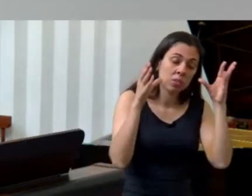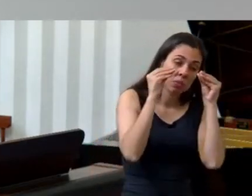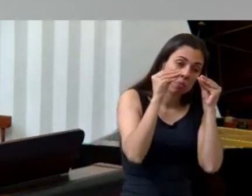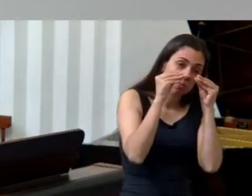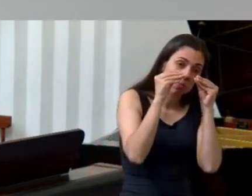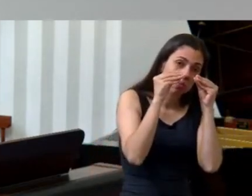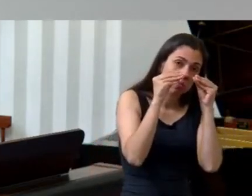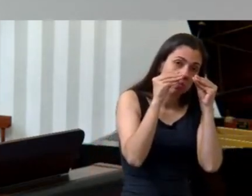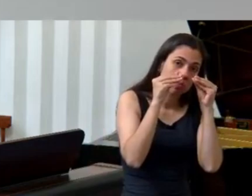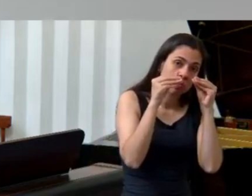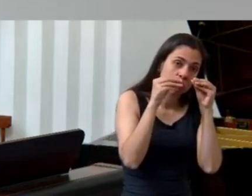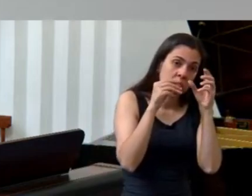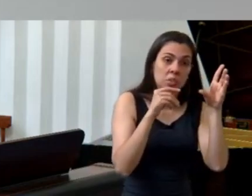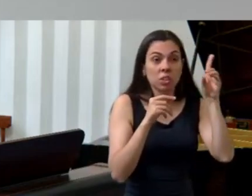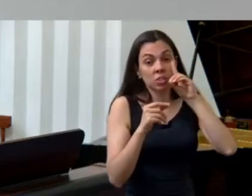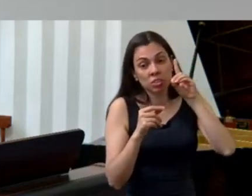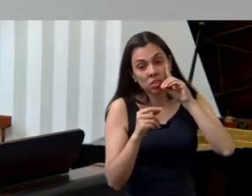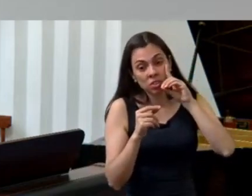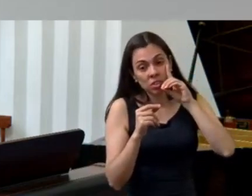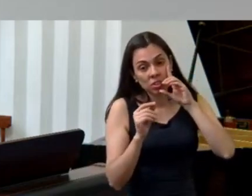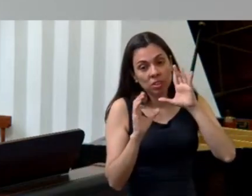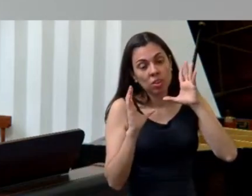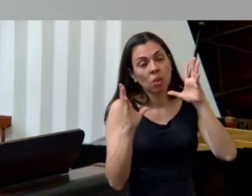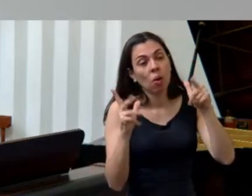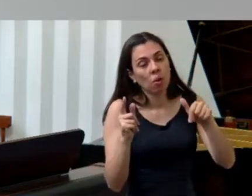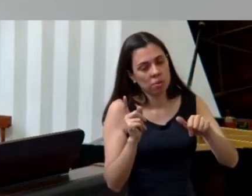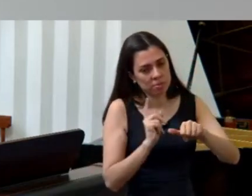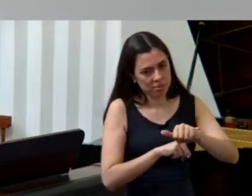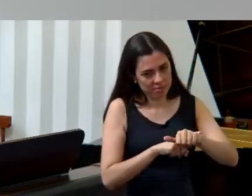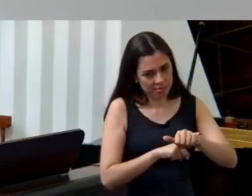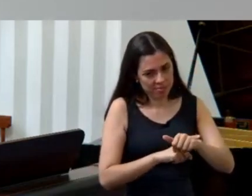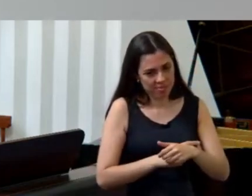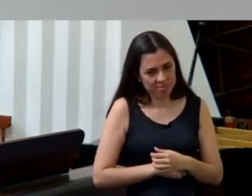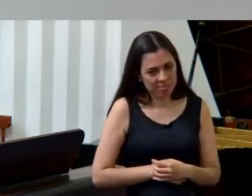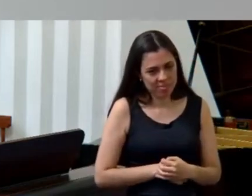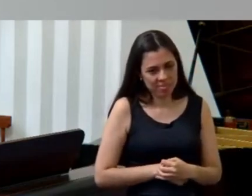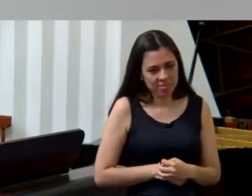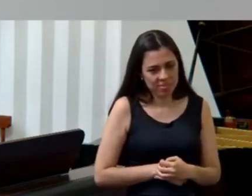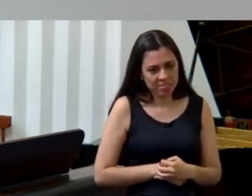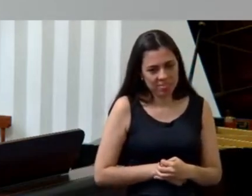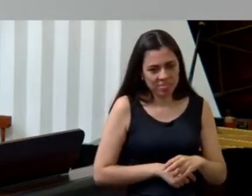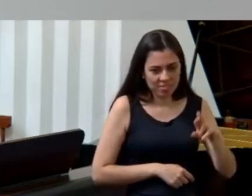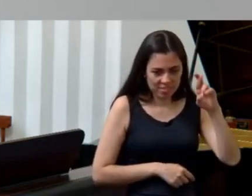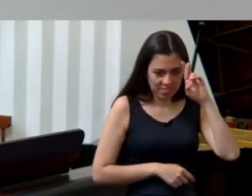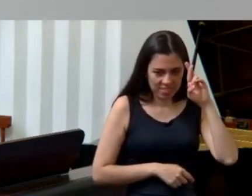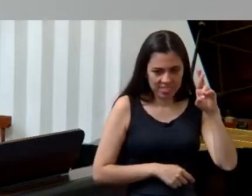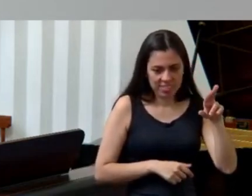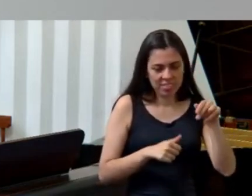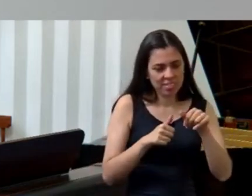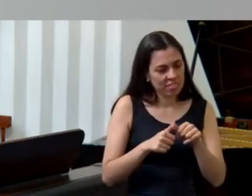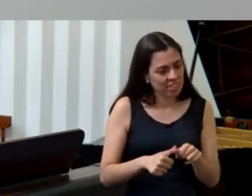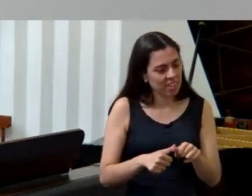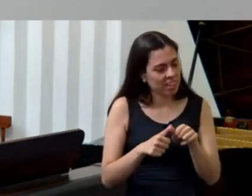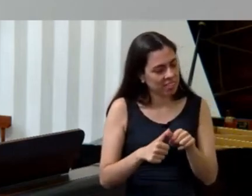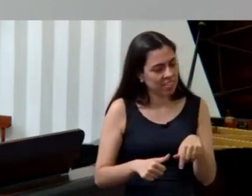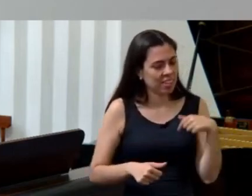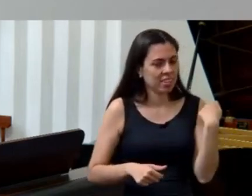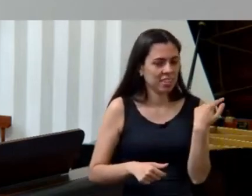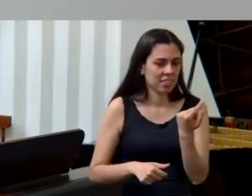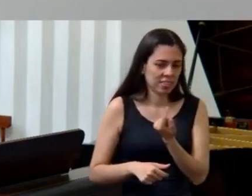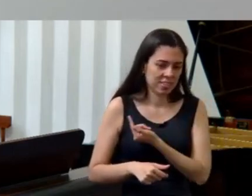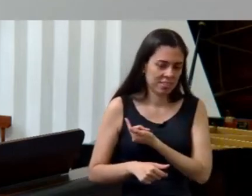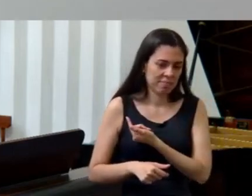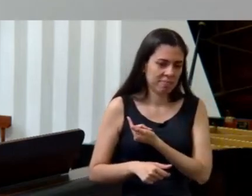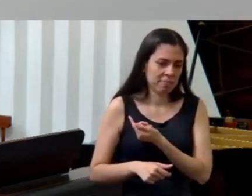de dia, de madrugada, 24 horas, nas nossas limitações. O Senhor Deus, em Cristo